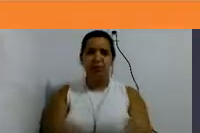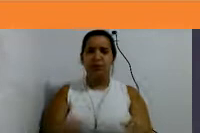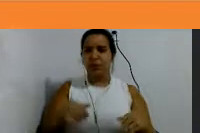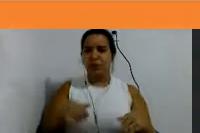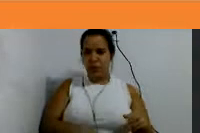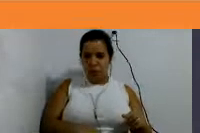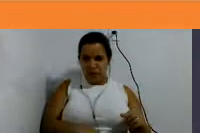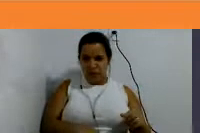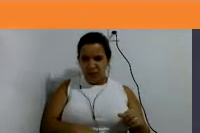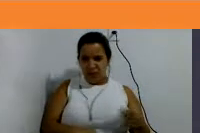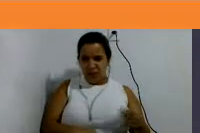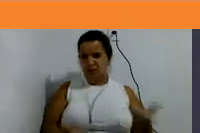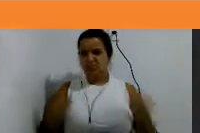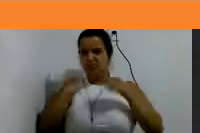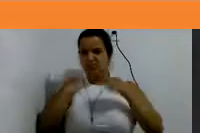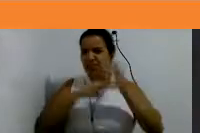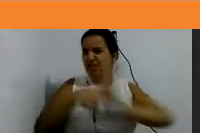péptica?